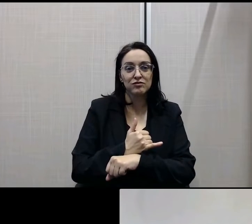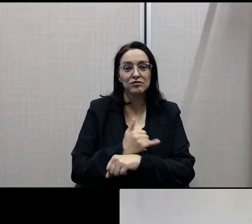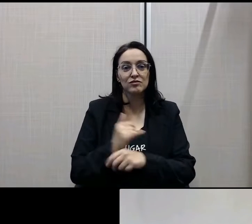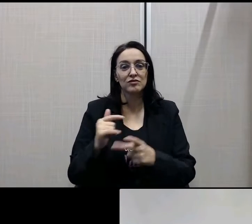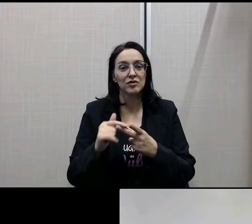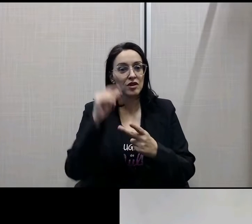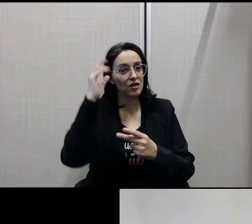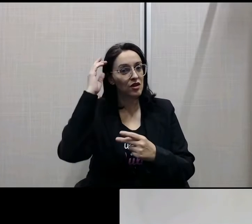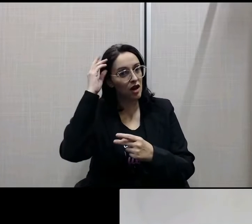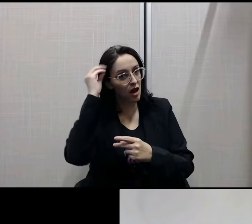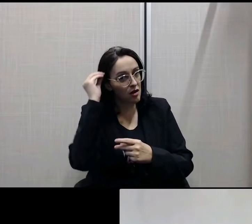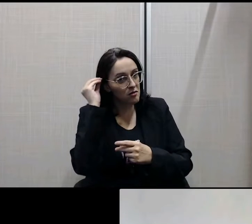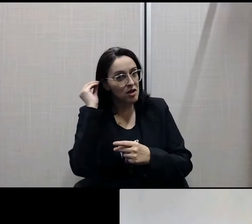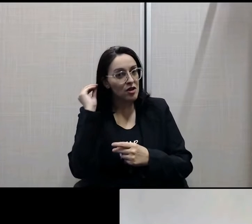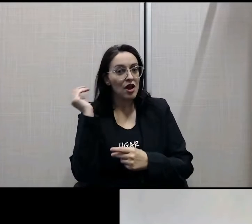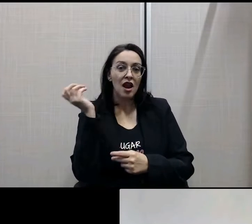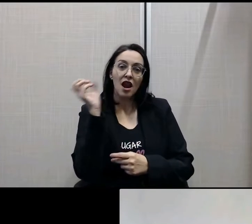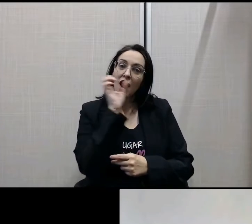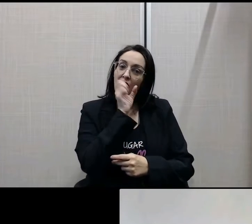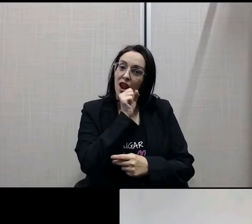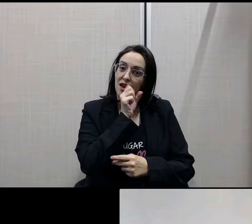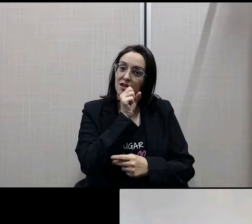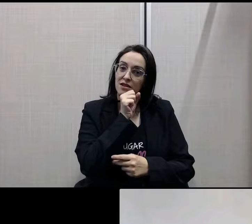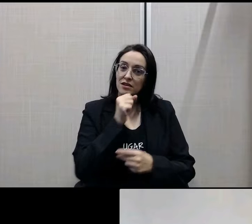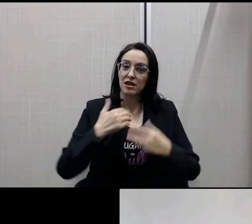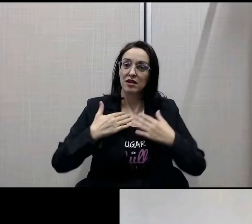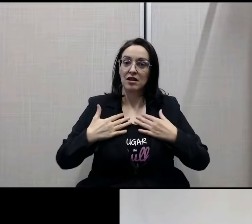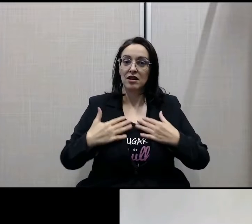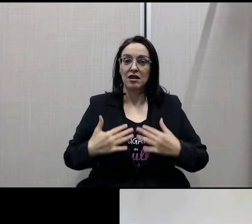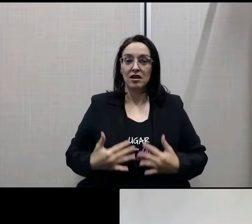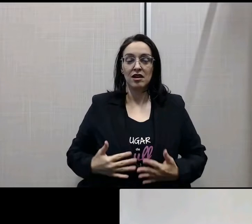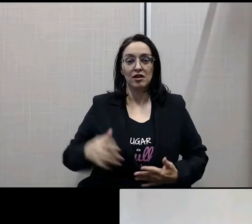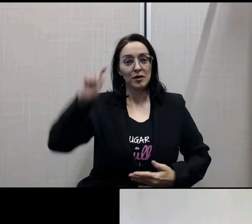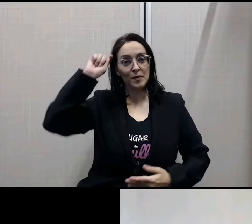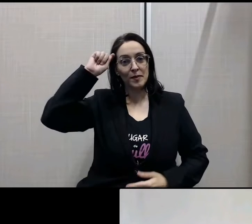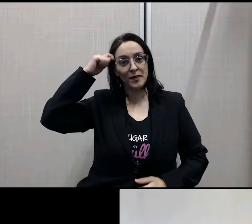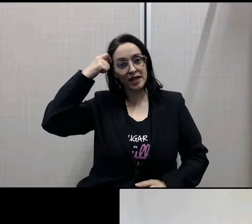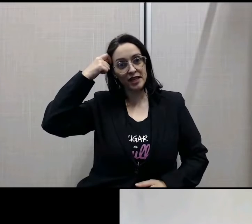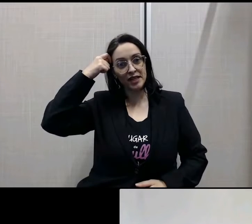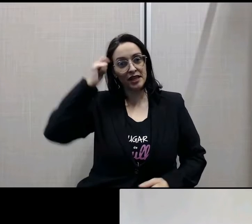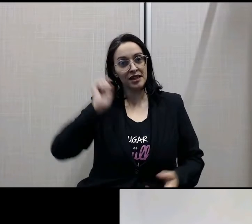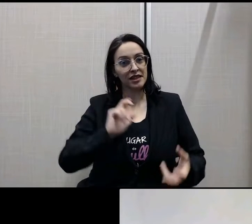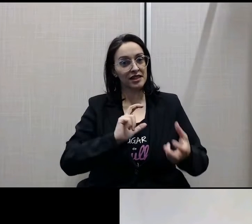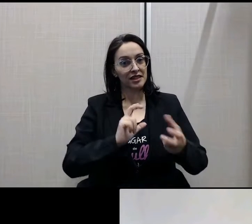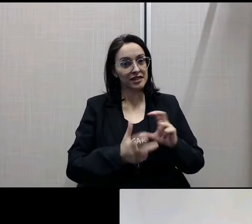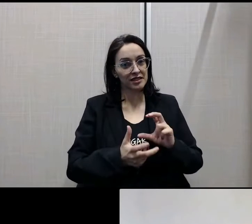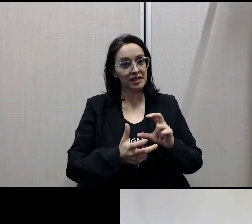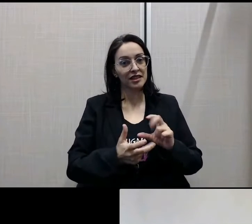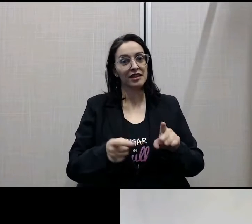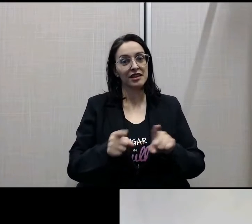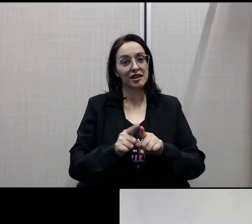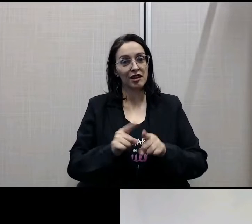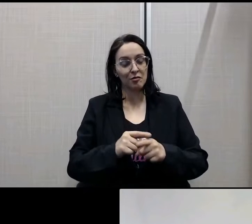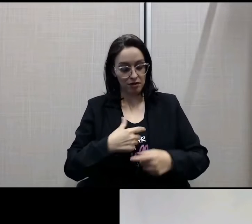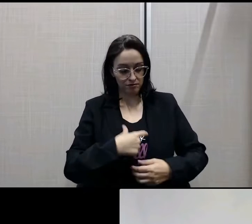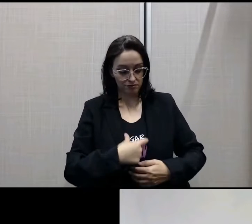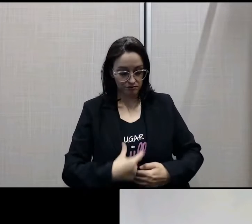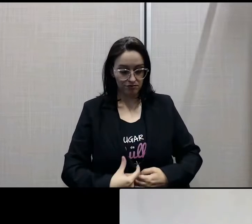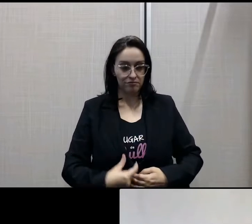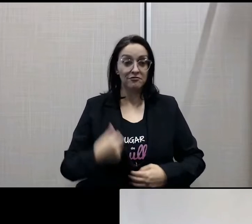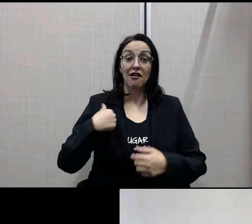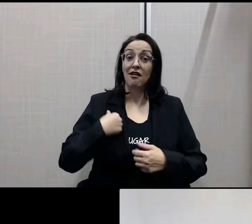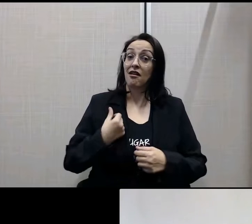cabelo laranja, tô com a camisa preta da TDC, que tem a logo da TDC, tô aqui com um crachazinho da TDC, tô